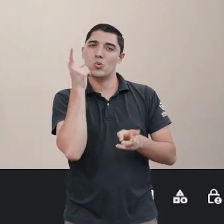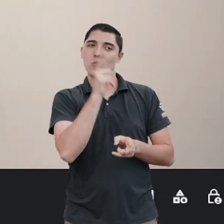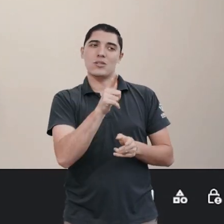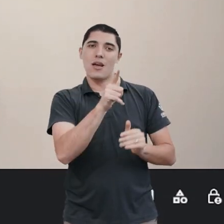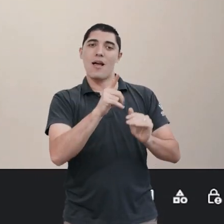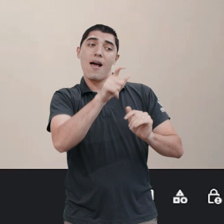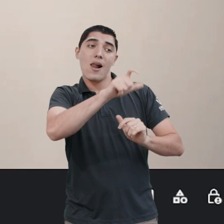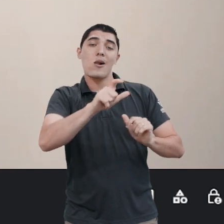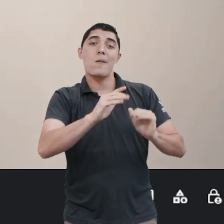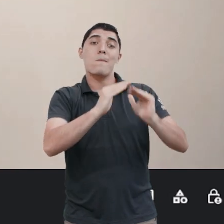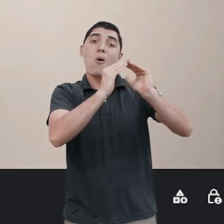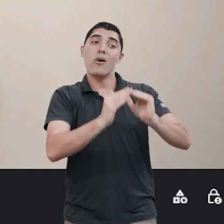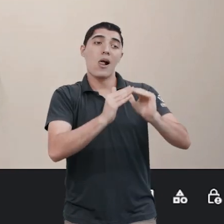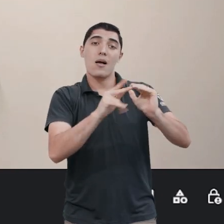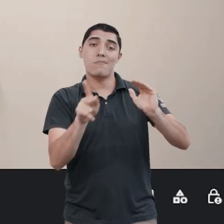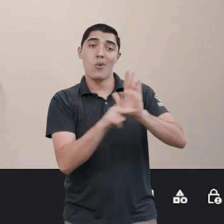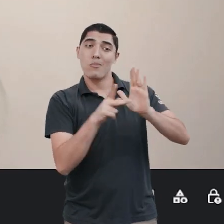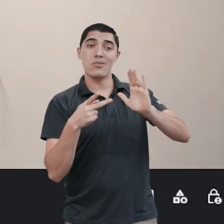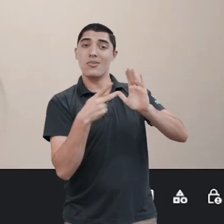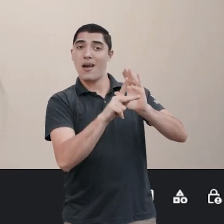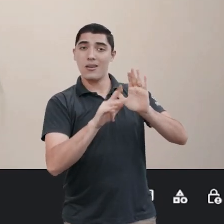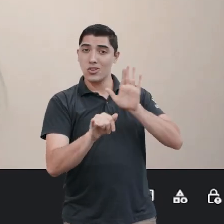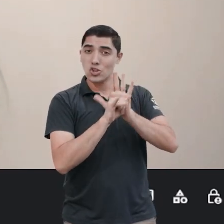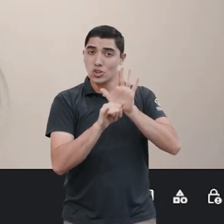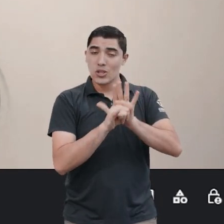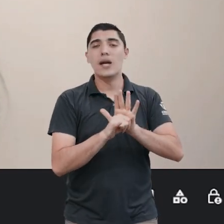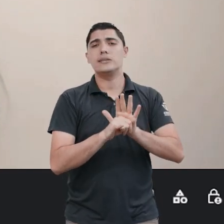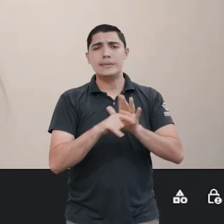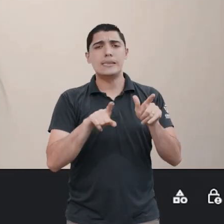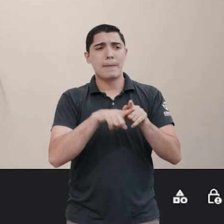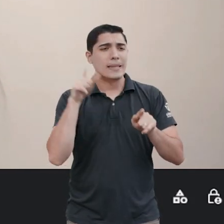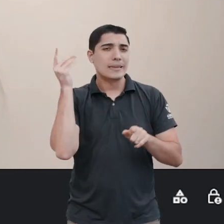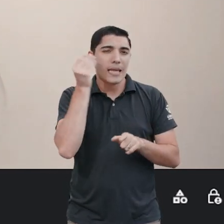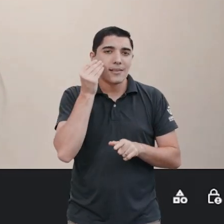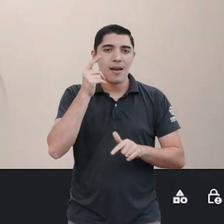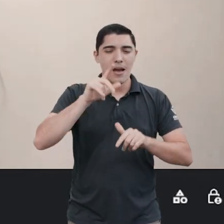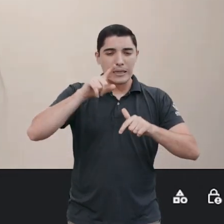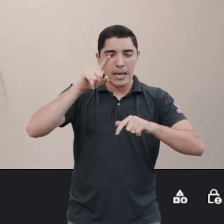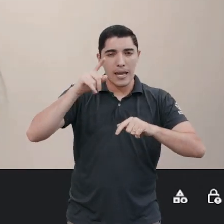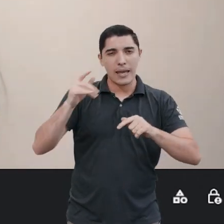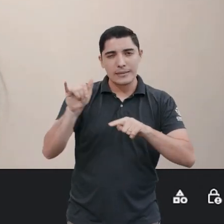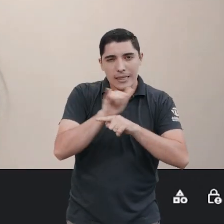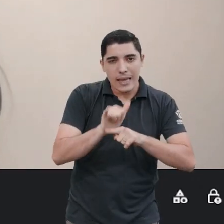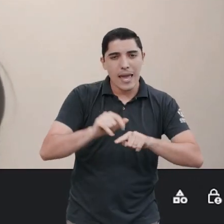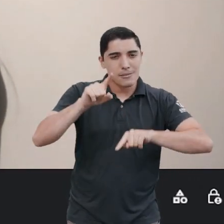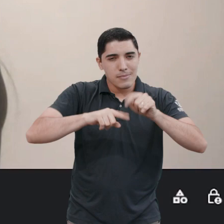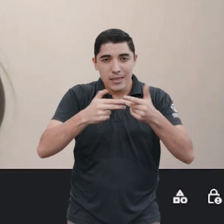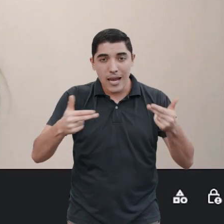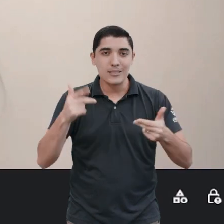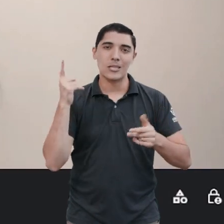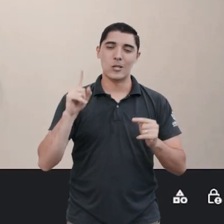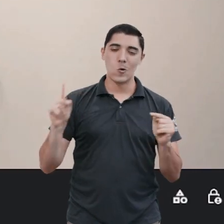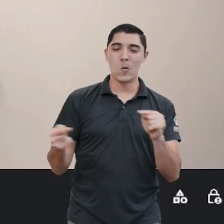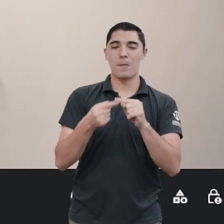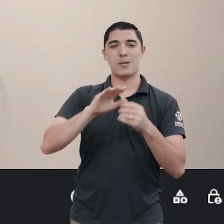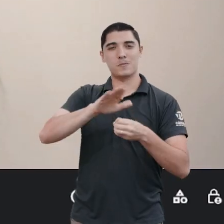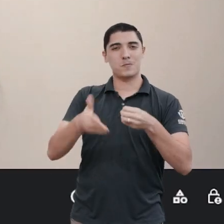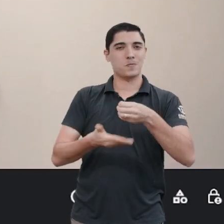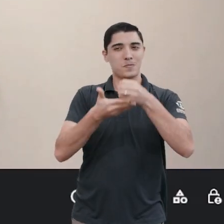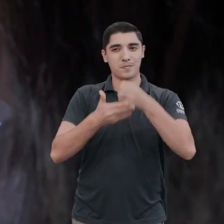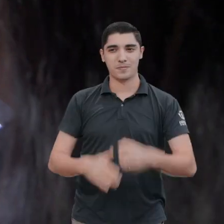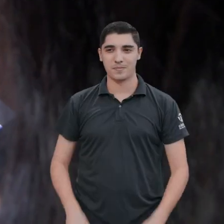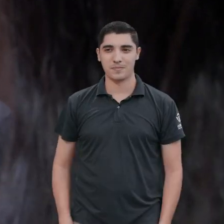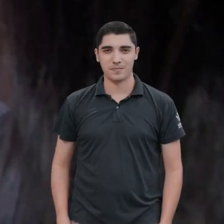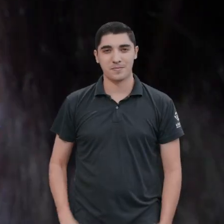seu habitat de origem, né? E com cada vez mais recursos e mais consciência da nossa